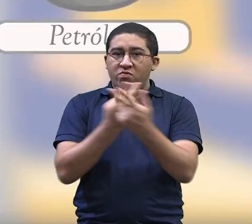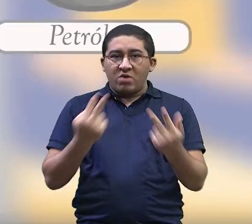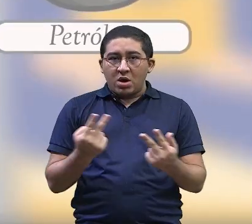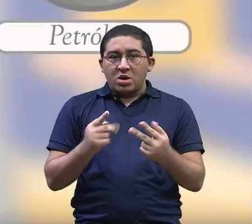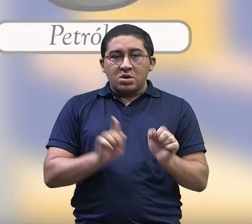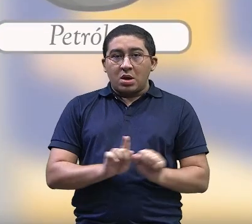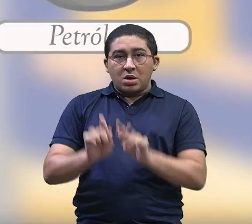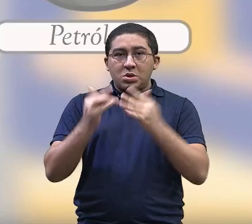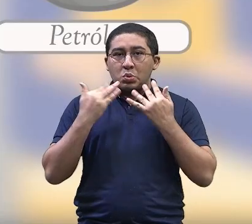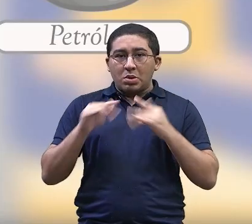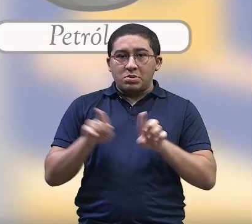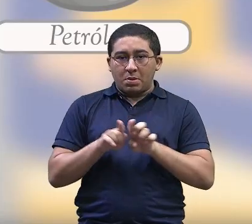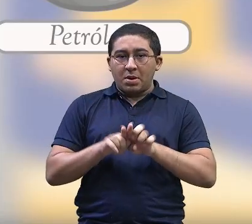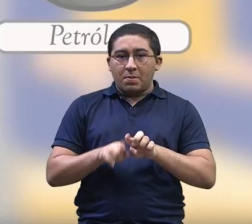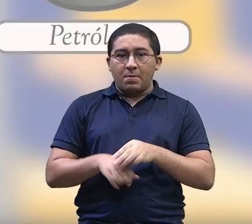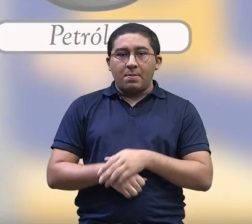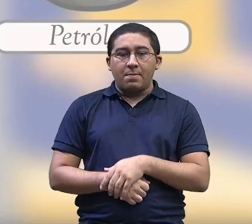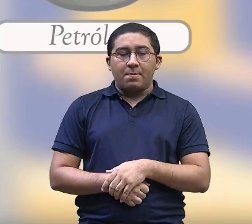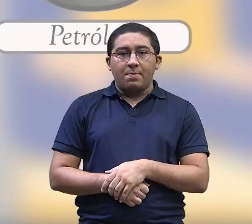gás natural.